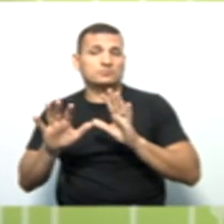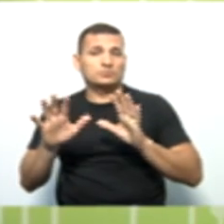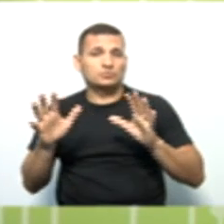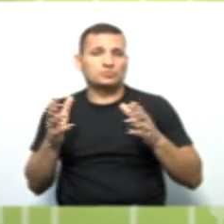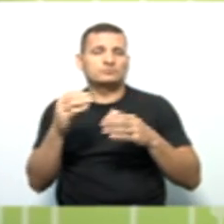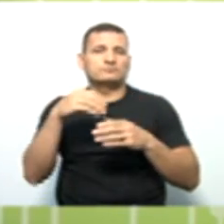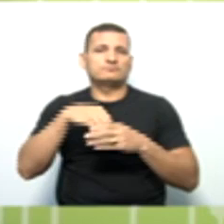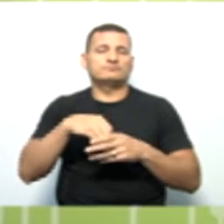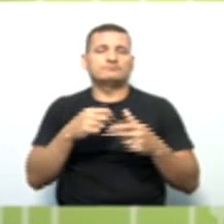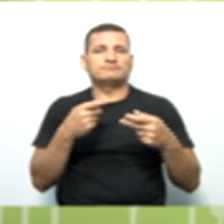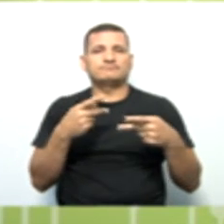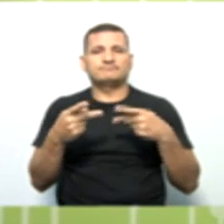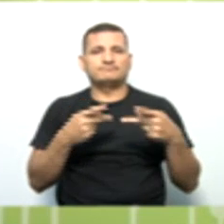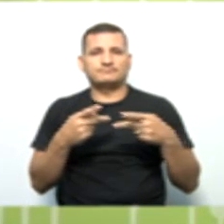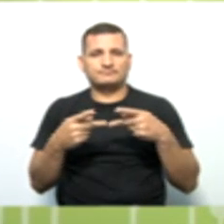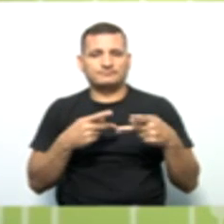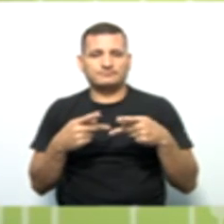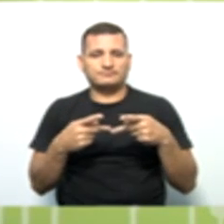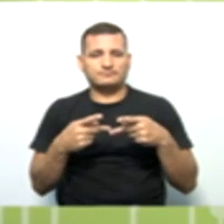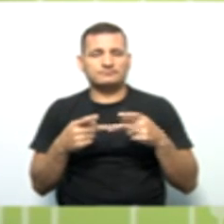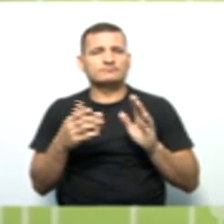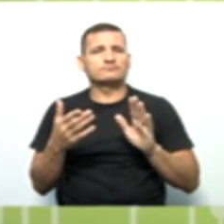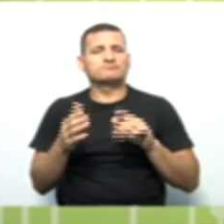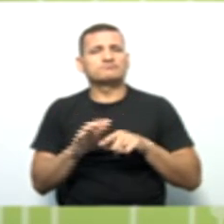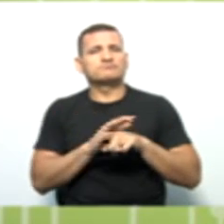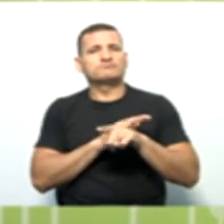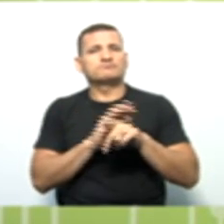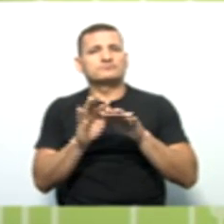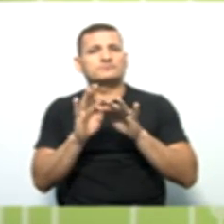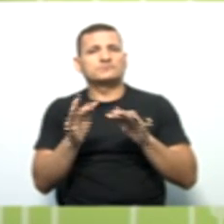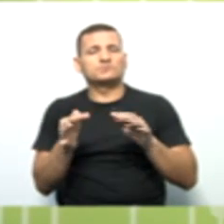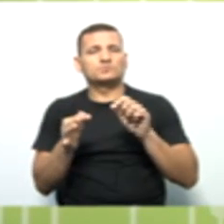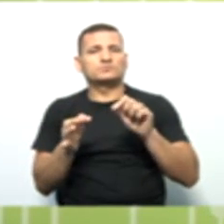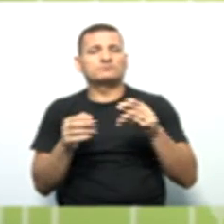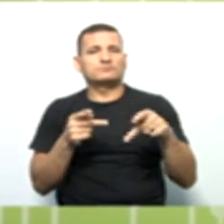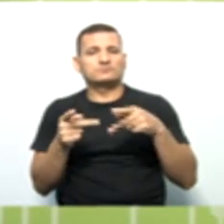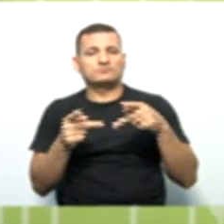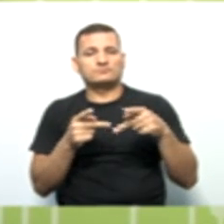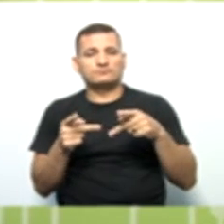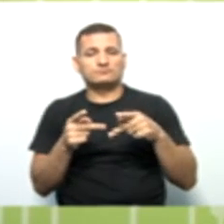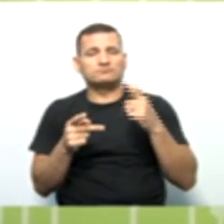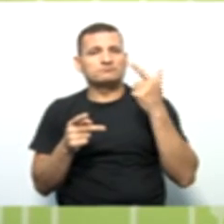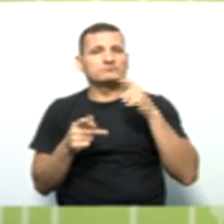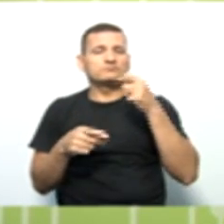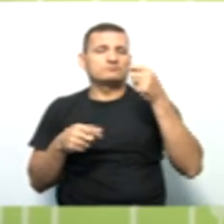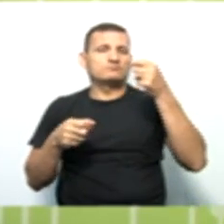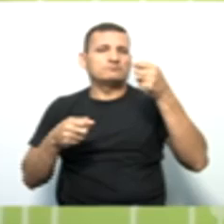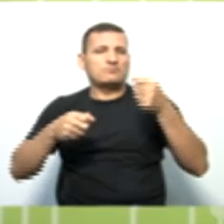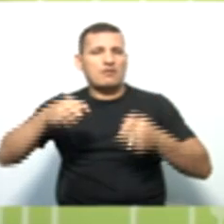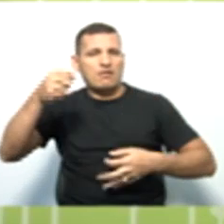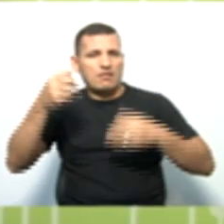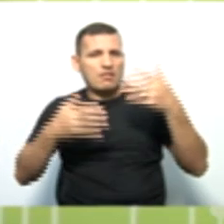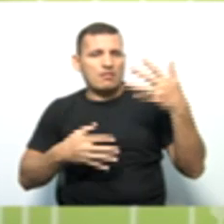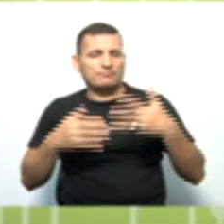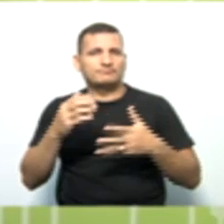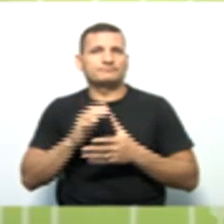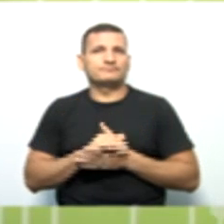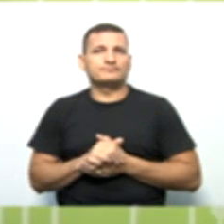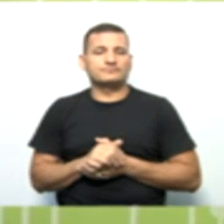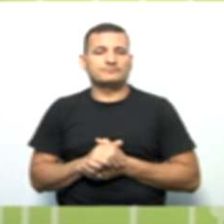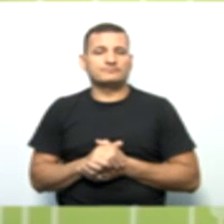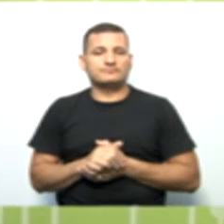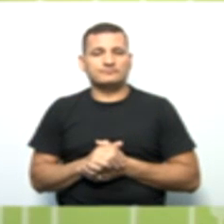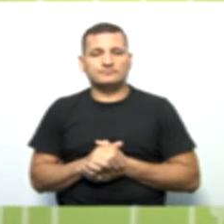a gente chama de projeto, né? Então, uma perguntinha simples, o que é projeto, a gente conseguiu aí falar bastante coisa em relação a isso,